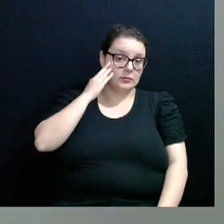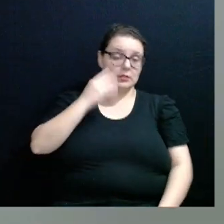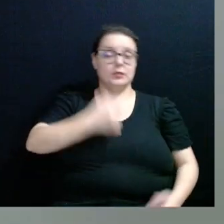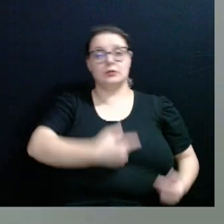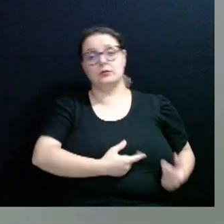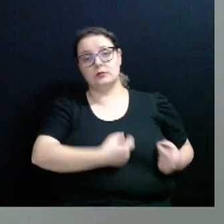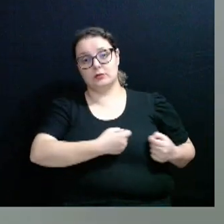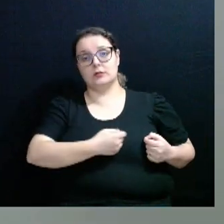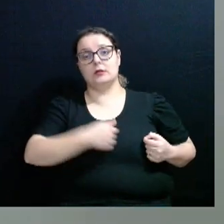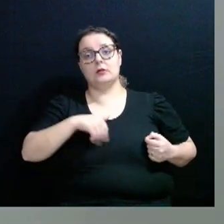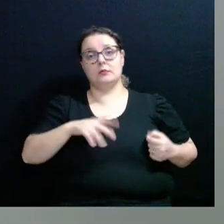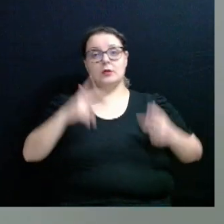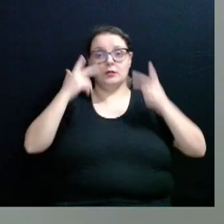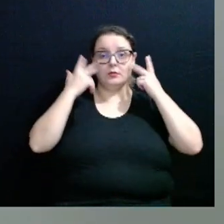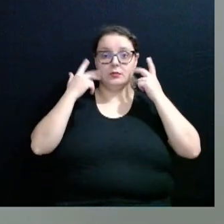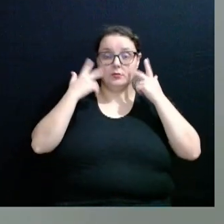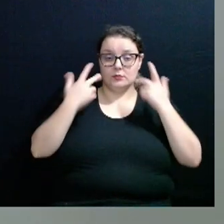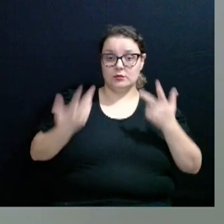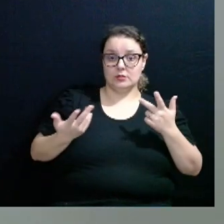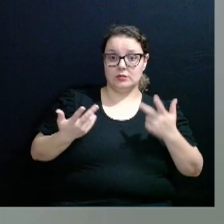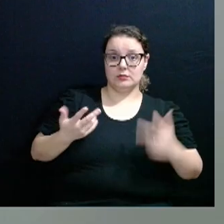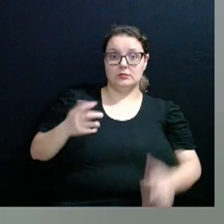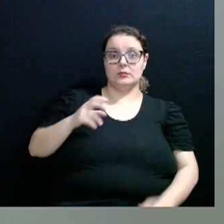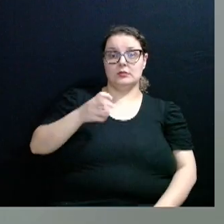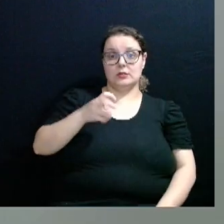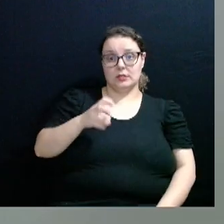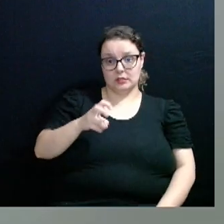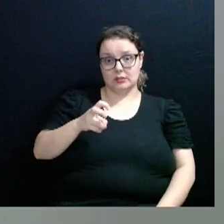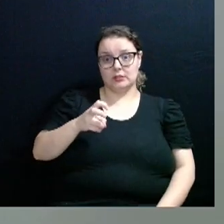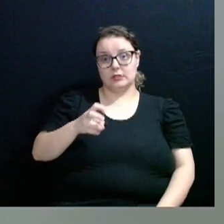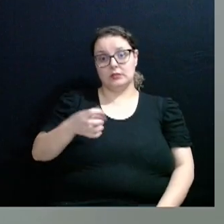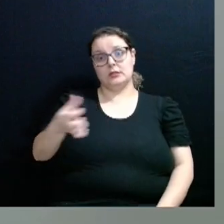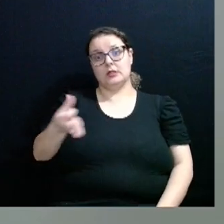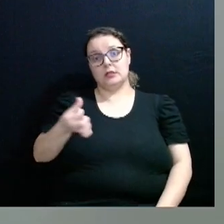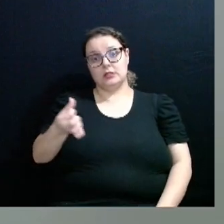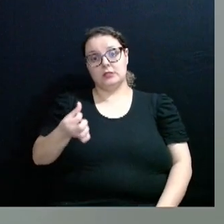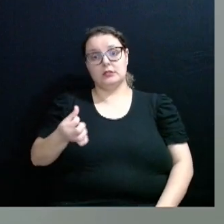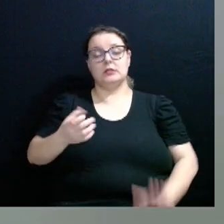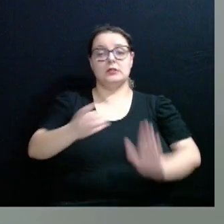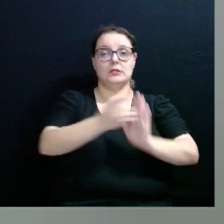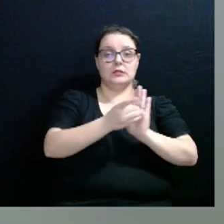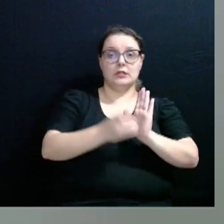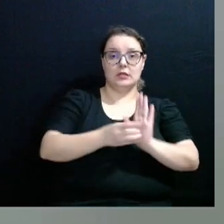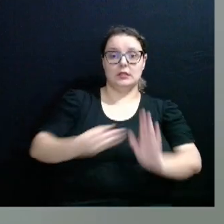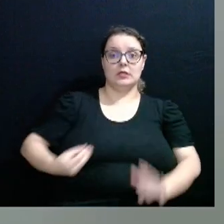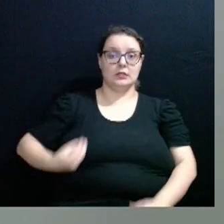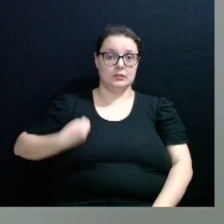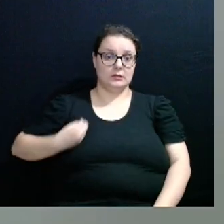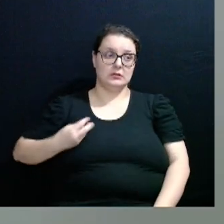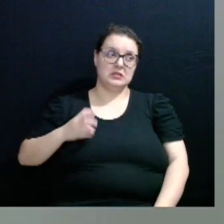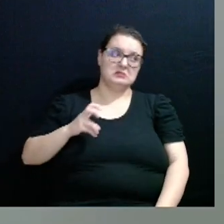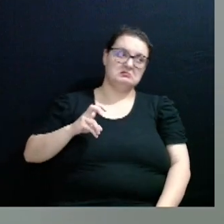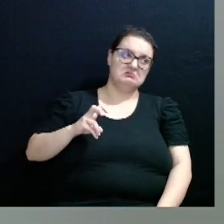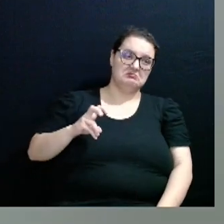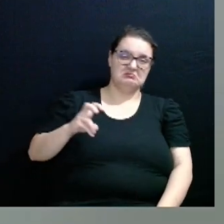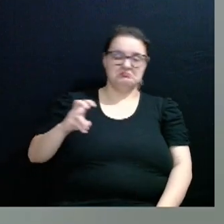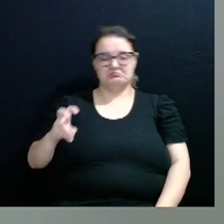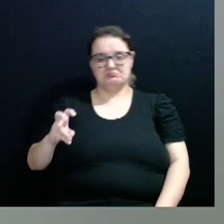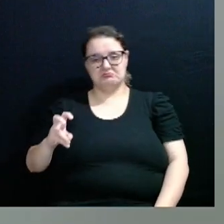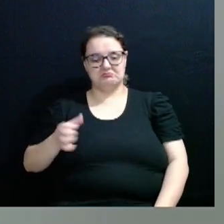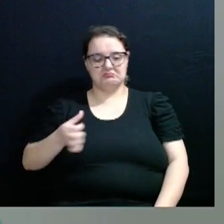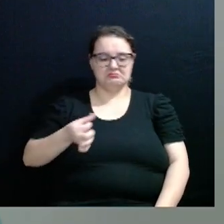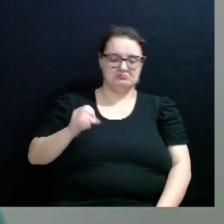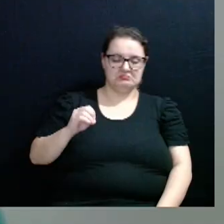frequente na 5ª e 6ª década de vida, então, a partir dos 55, 60 anos, né?